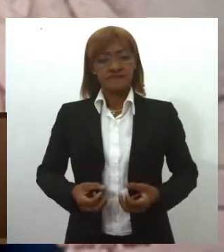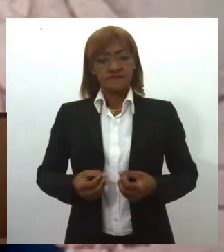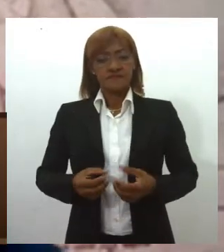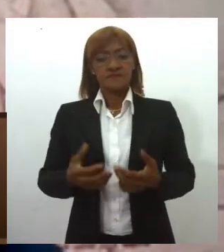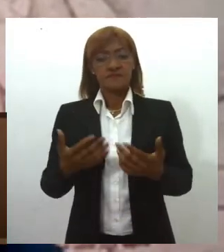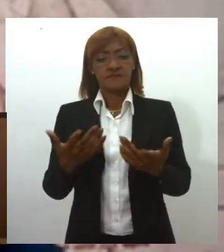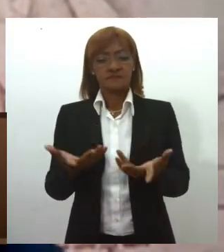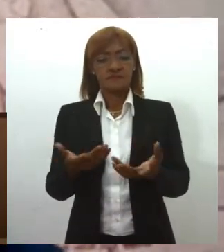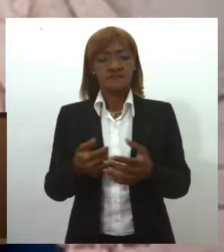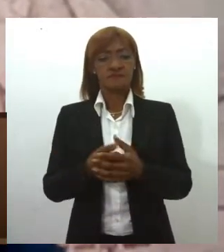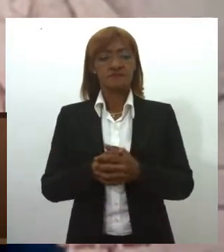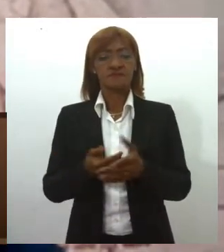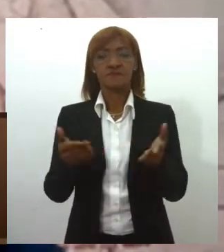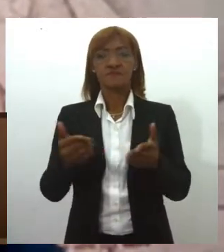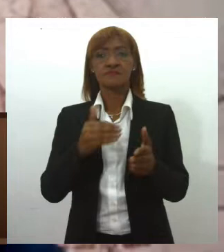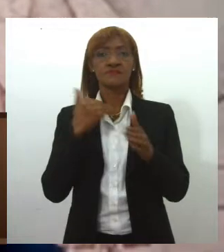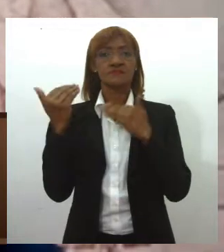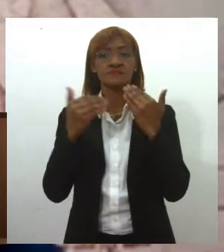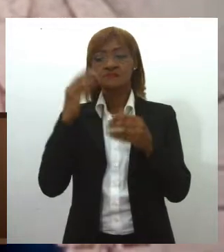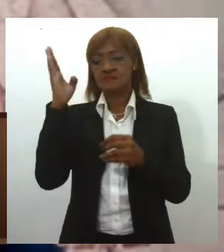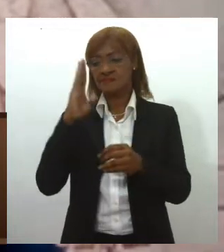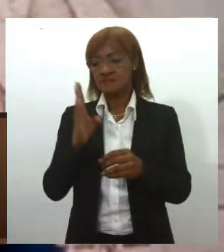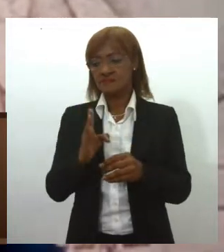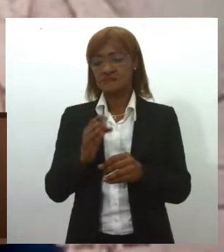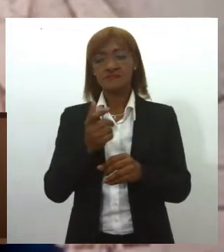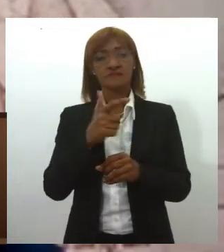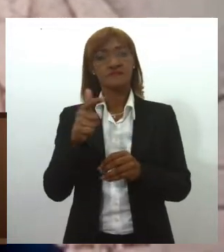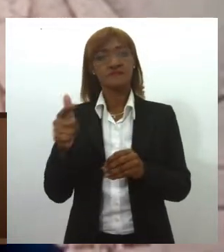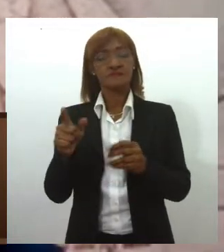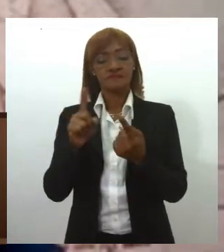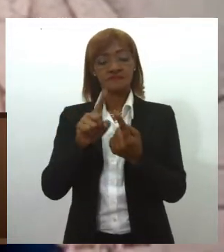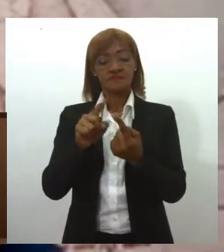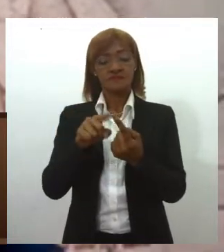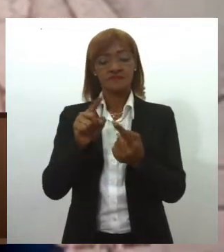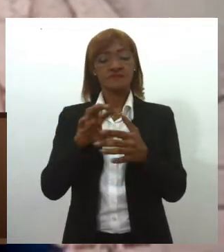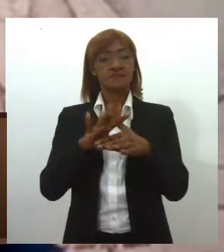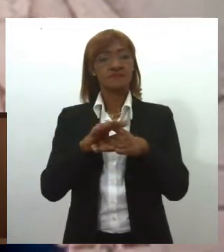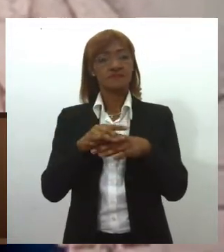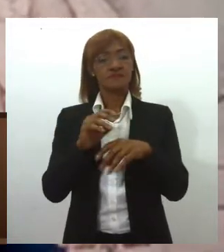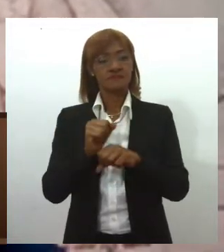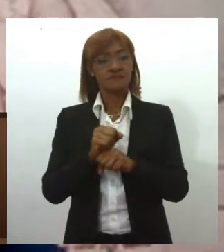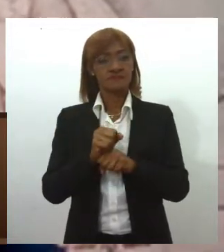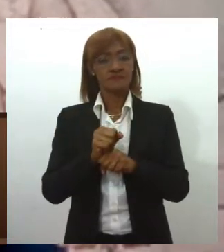causa de morte no Brasil, e outras doenças. A saúde do